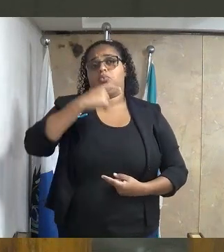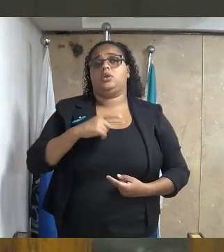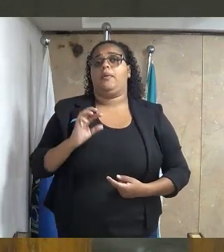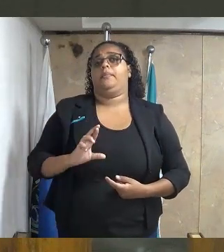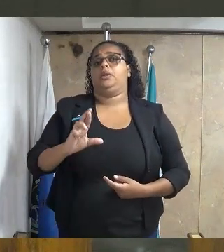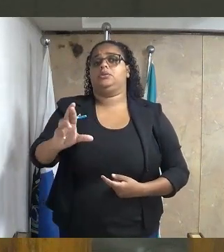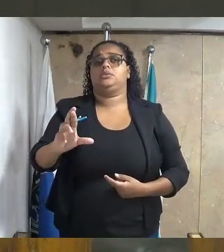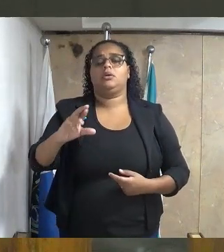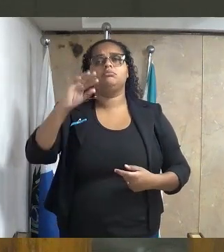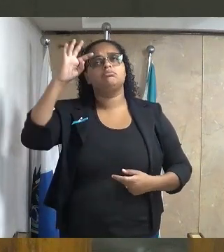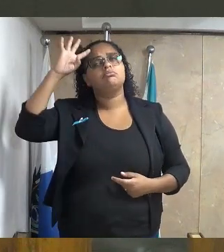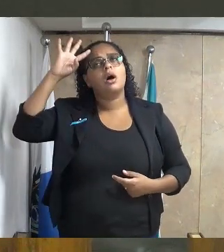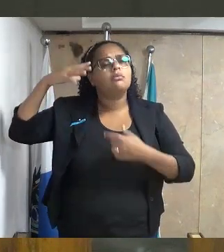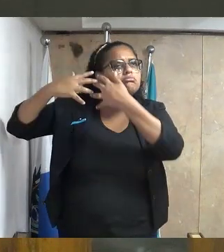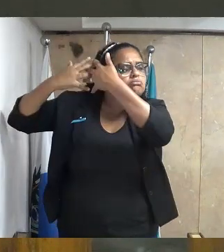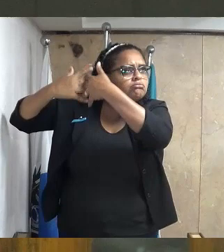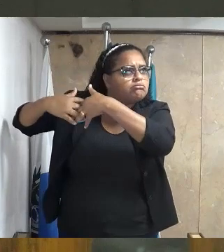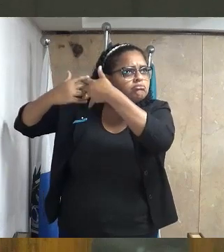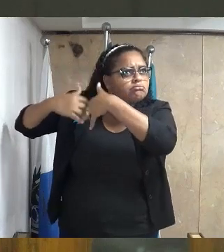à reflexão,